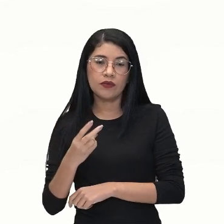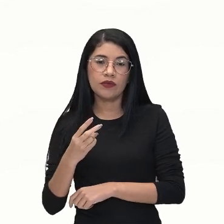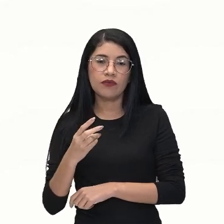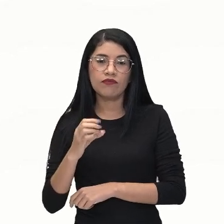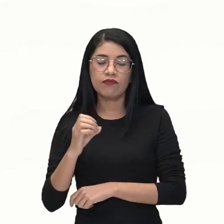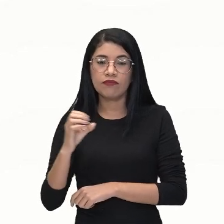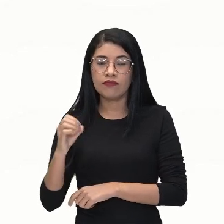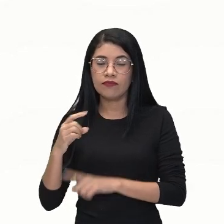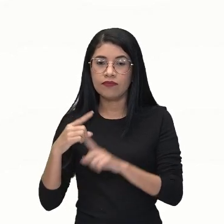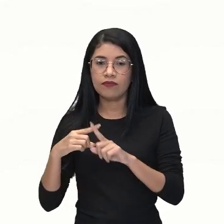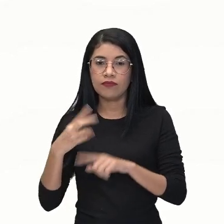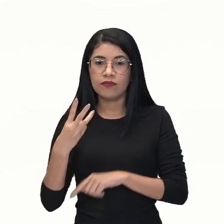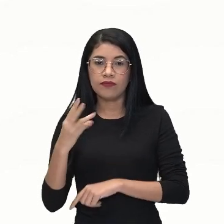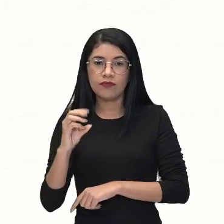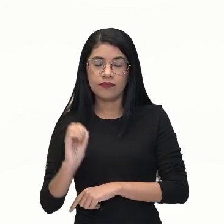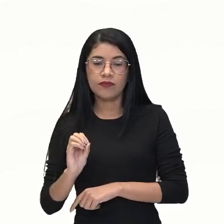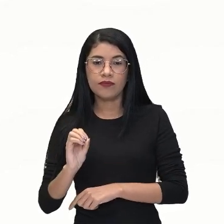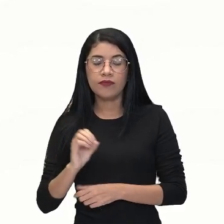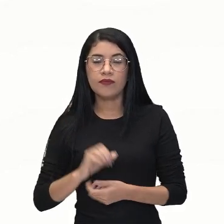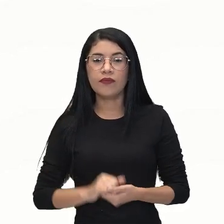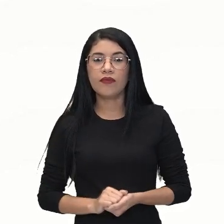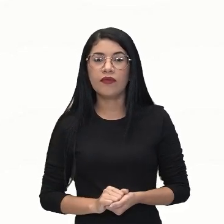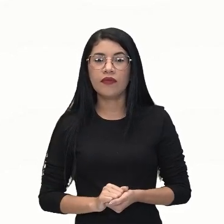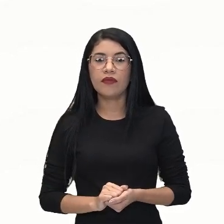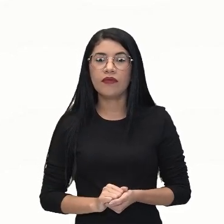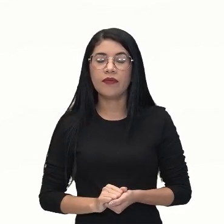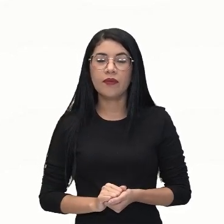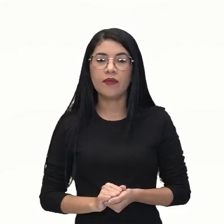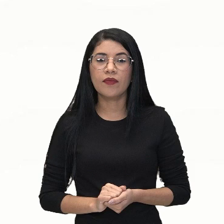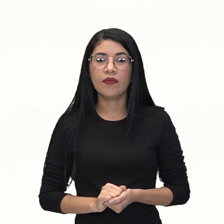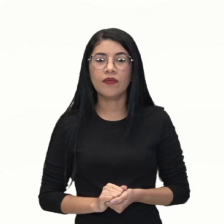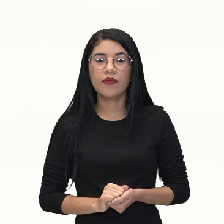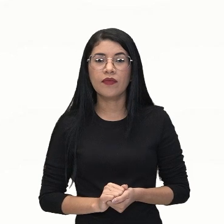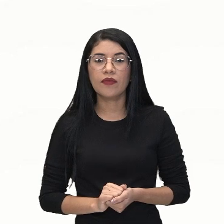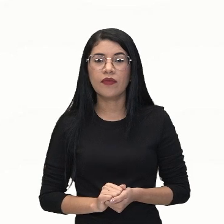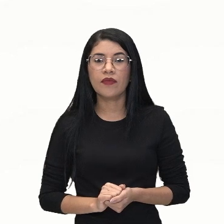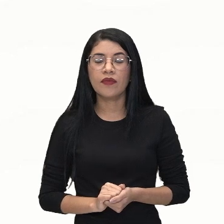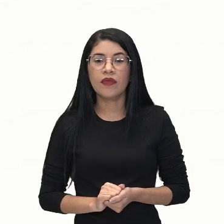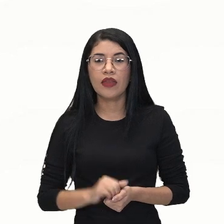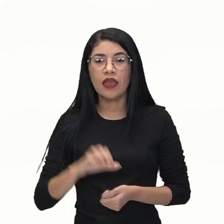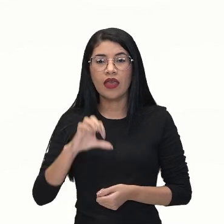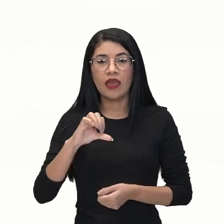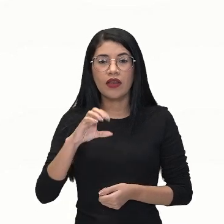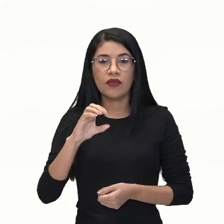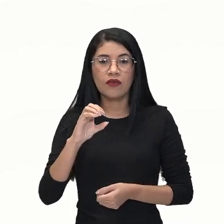30, tá? 32 mil vezes 30 vai dar